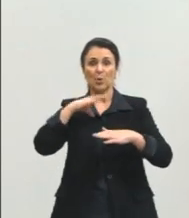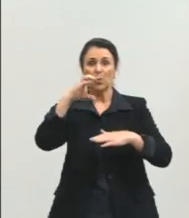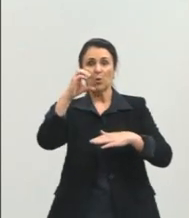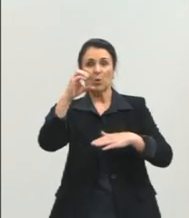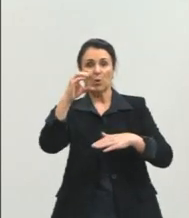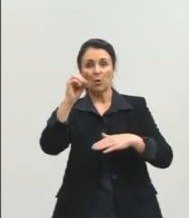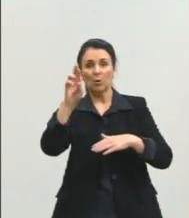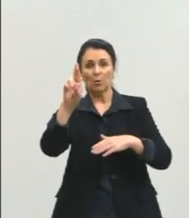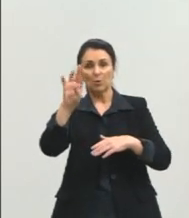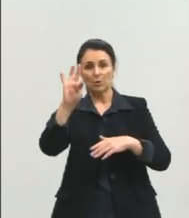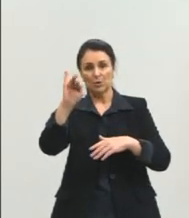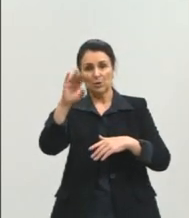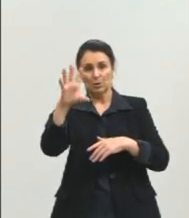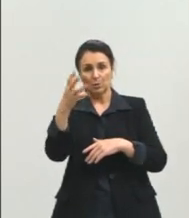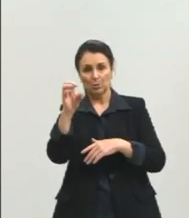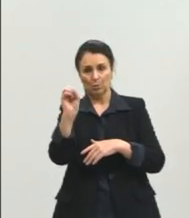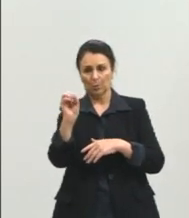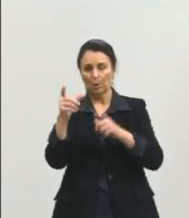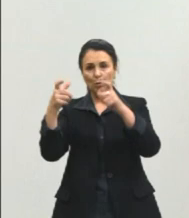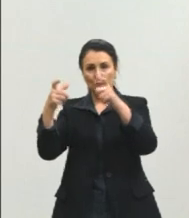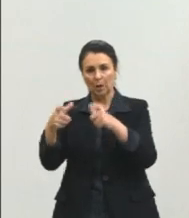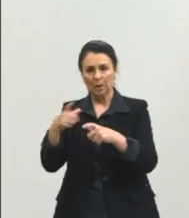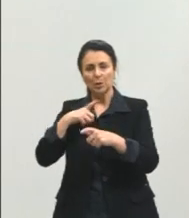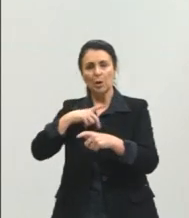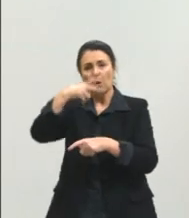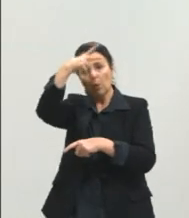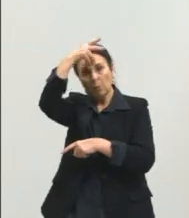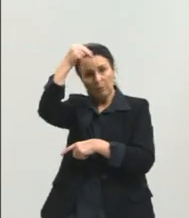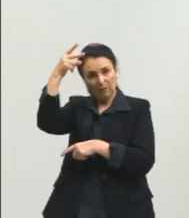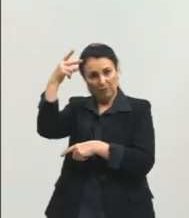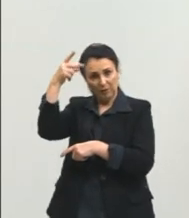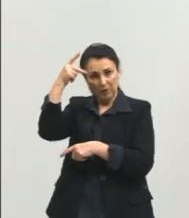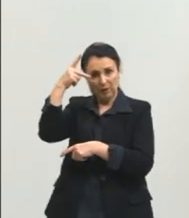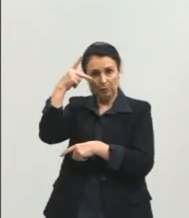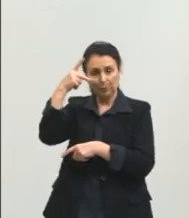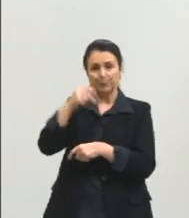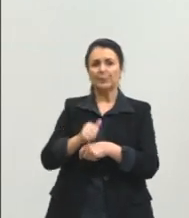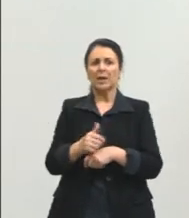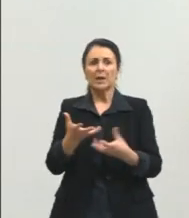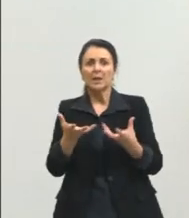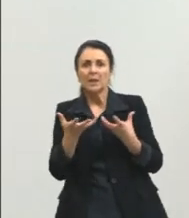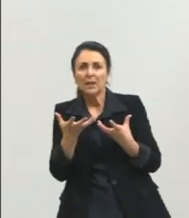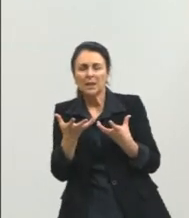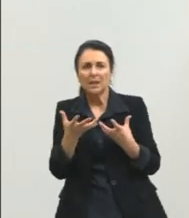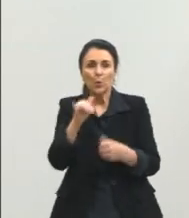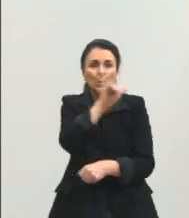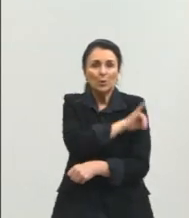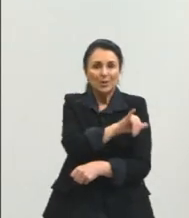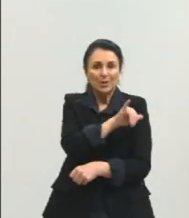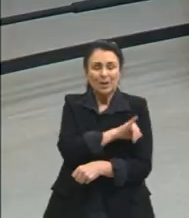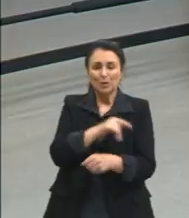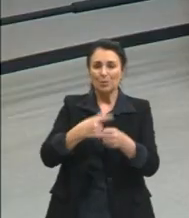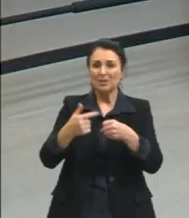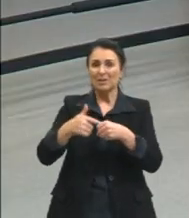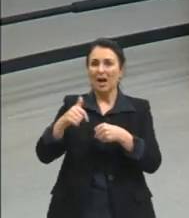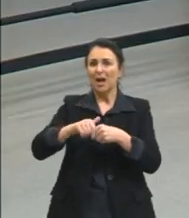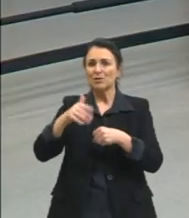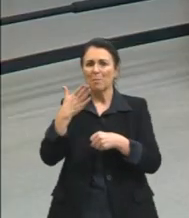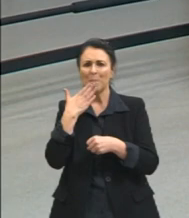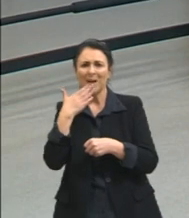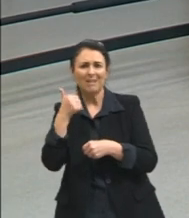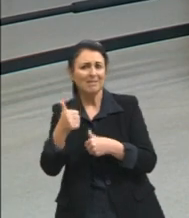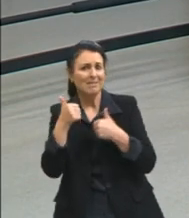e o prefeito do Rio de Janeiro, Pereira Passos, querendo modernizar a cidade, né, deixar a arquitetura dela um pouco